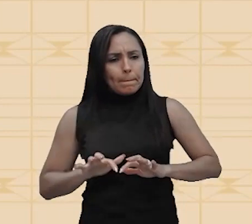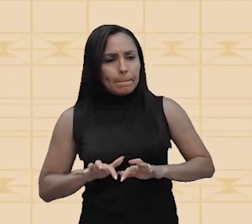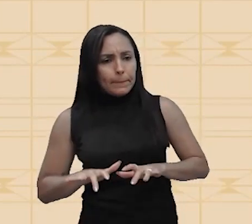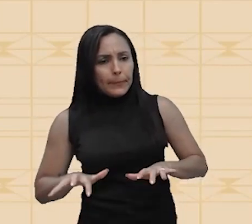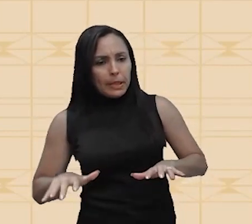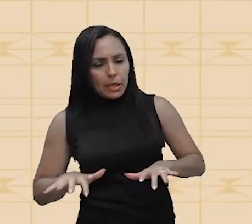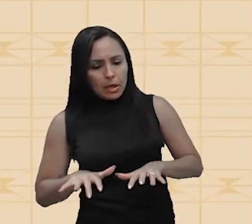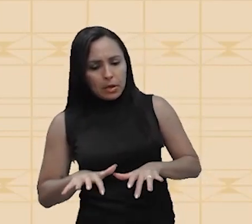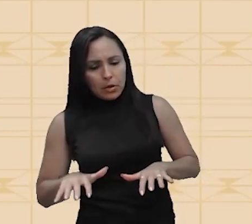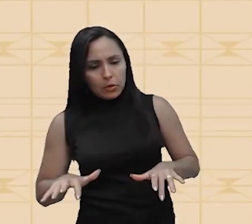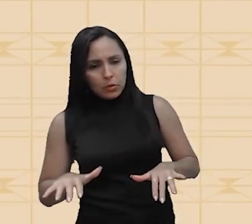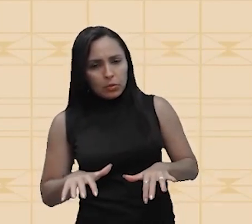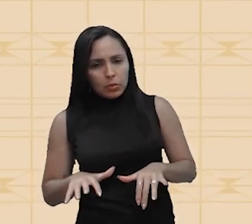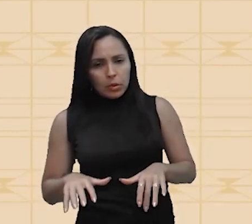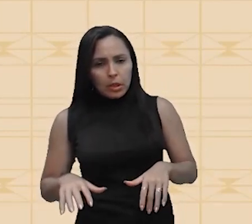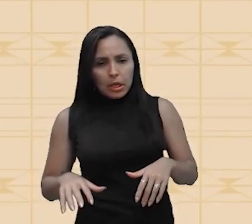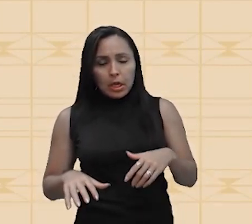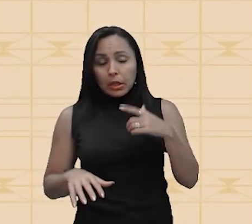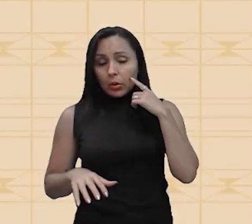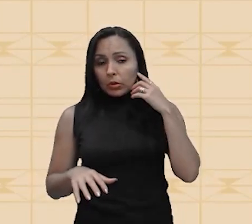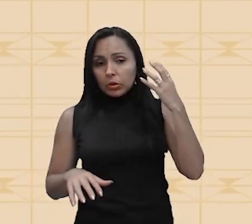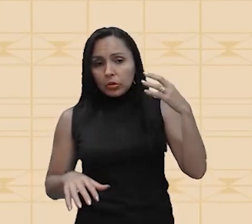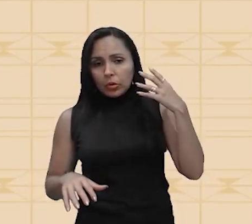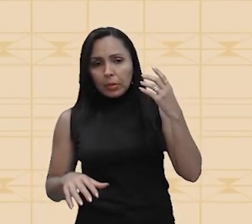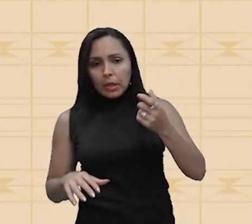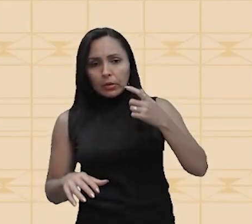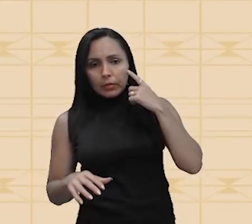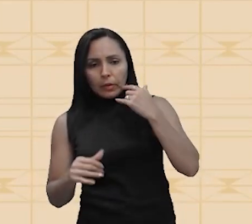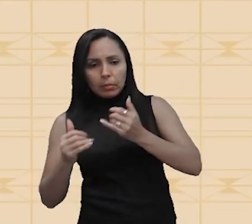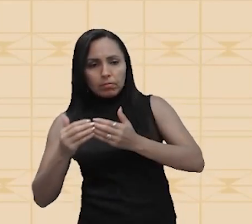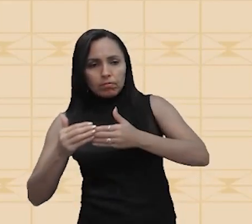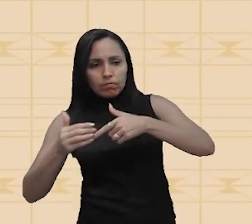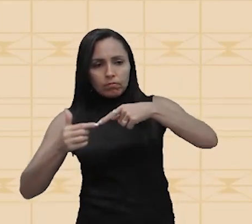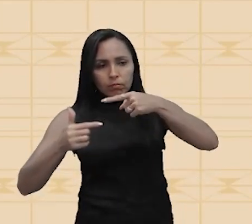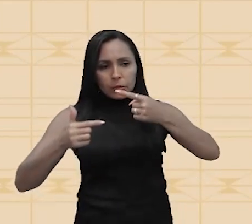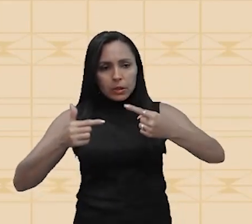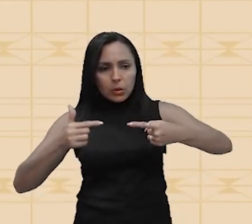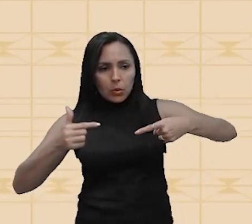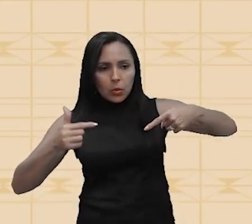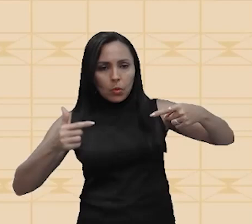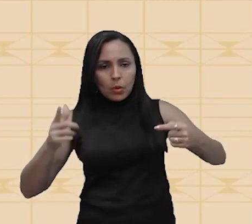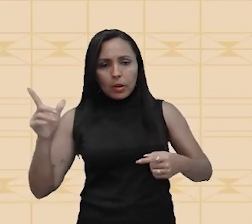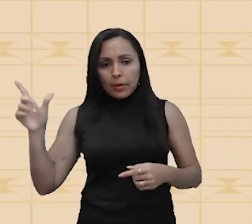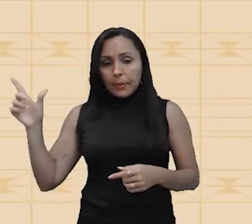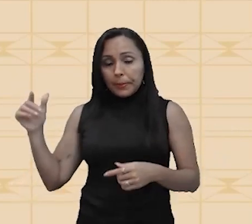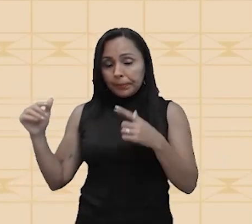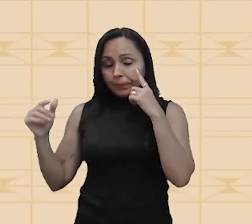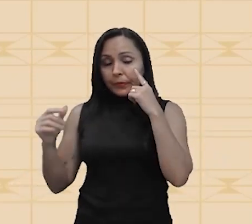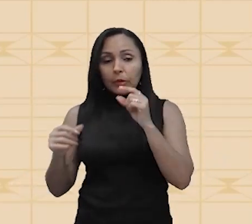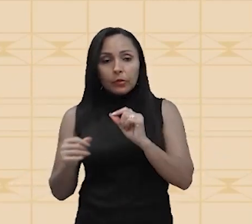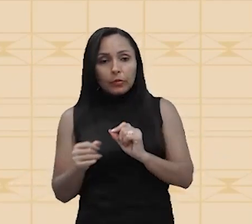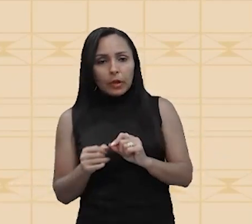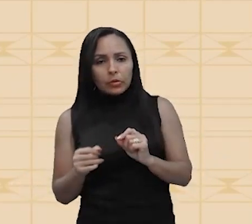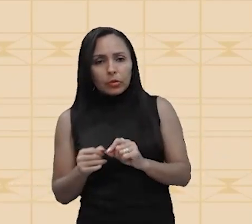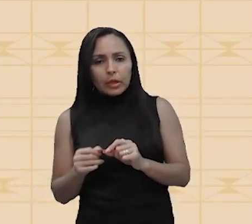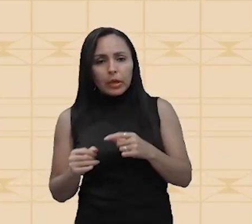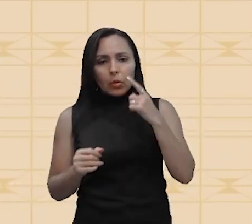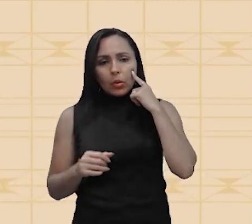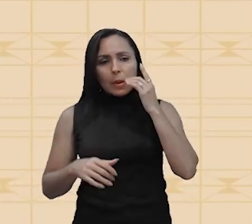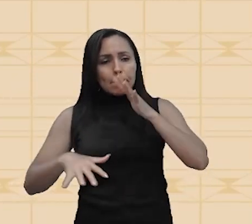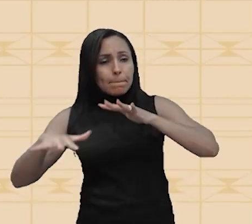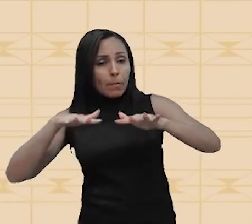instrumentos, ao vibrarem a sua corda, eles vão entrar no processo de ressonância e isso faz com que a corda oscile. Se